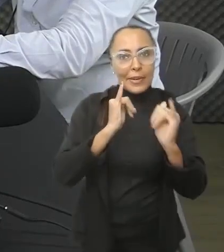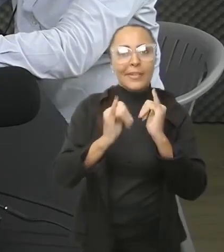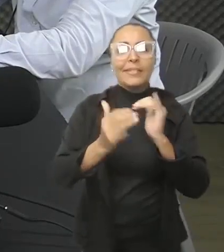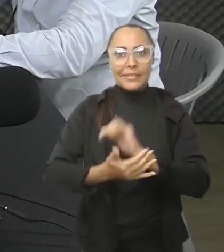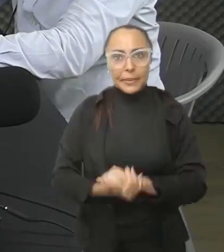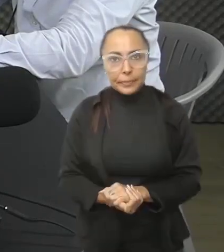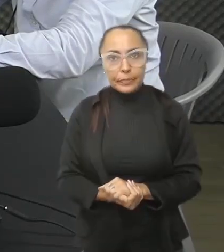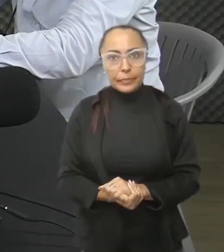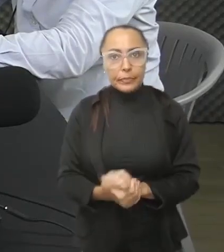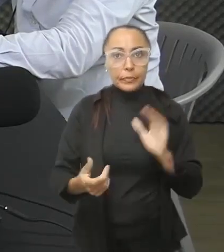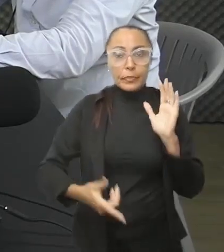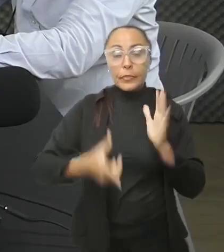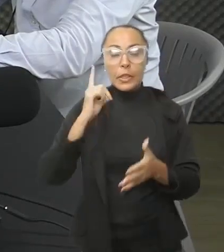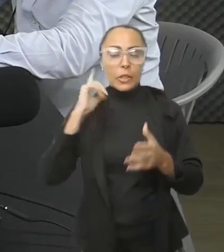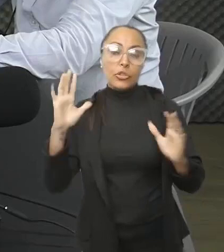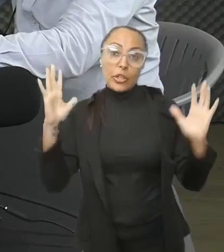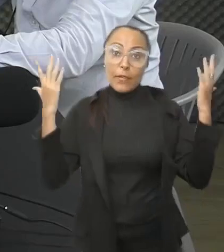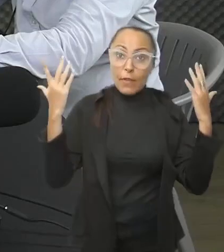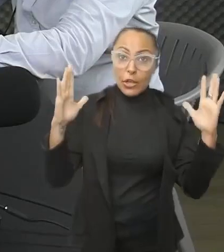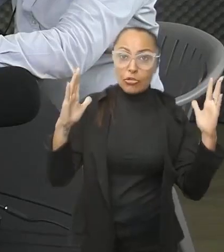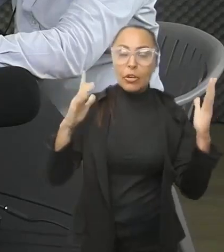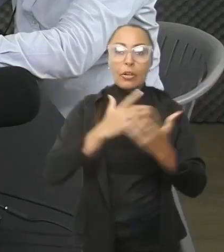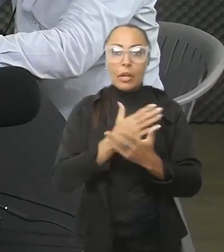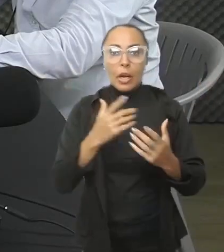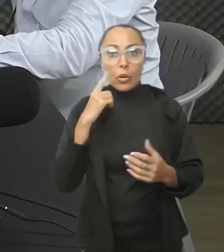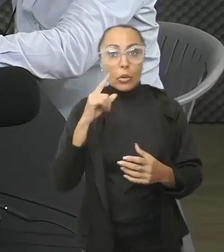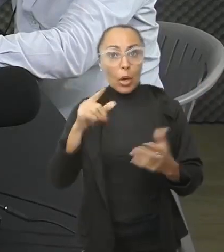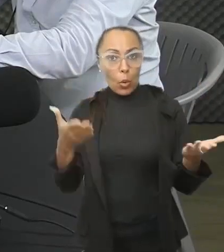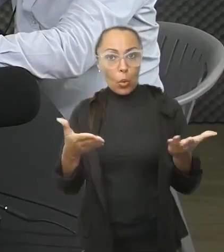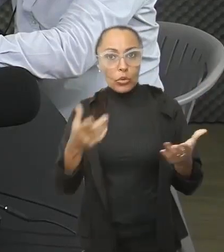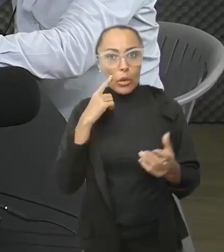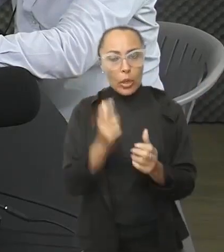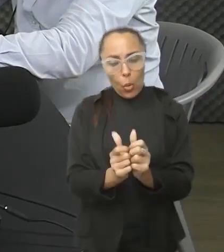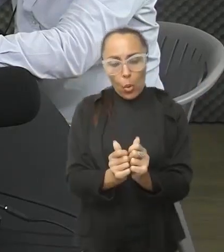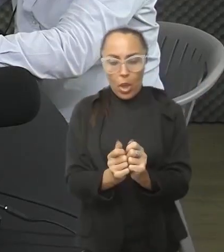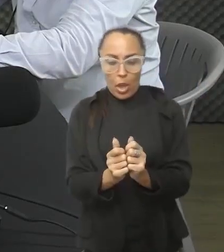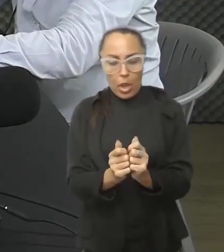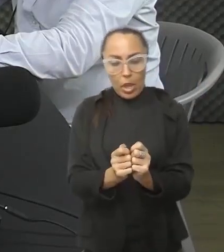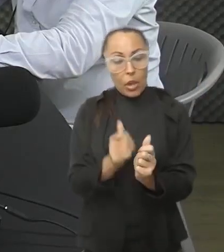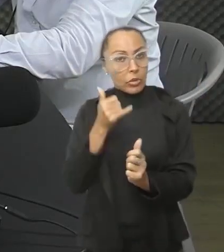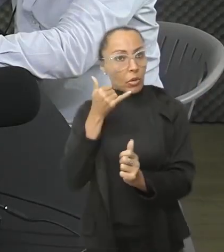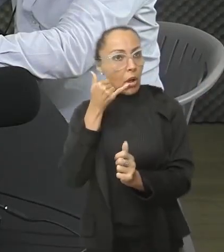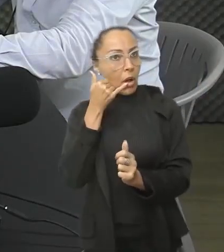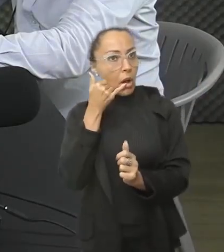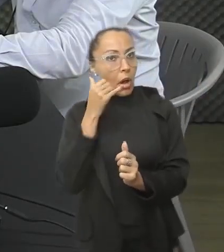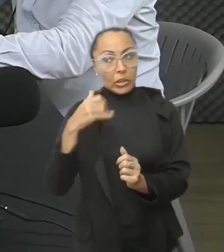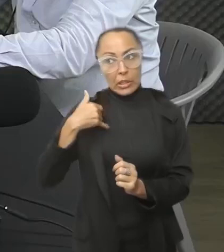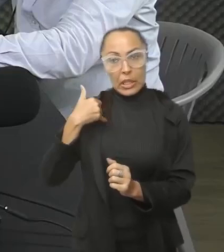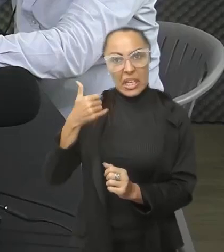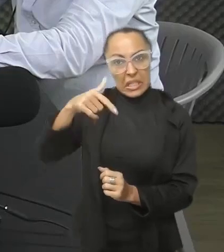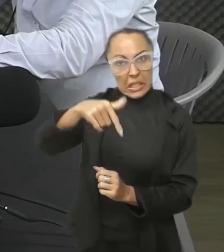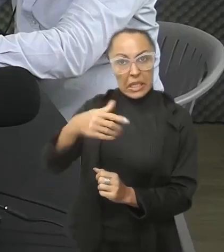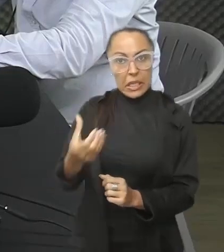vizinho, a festinha, não, agora eu tenho um celular. Crianças hoje em dia, já vi crianças de 7 anos, 6 anos, já